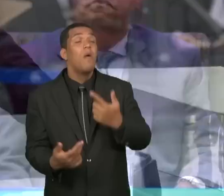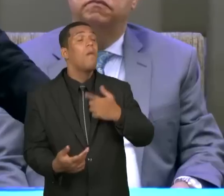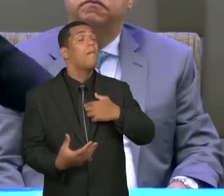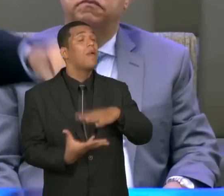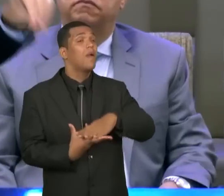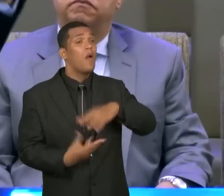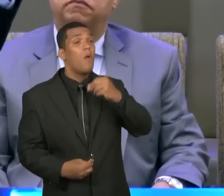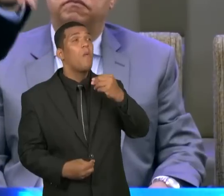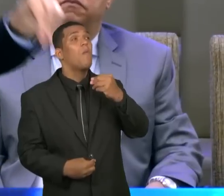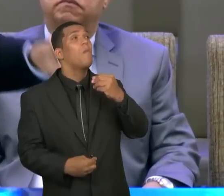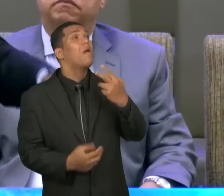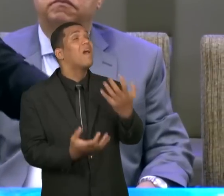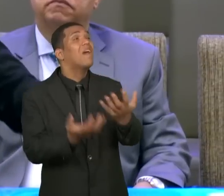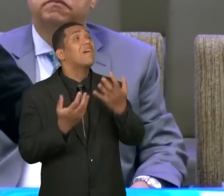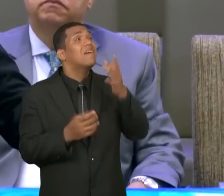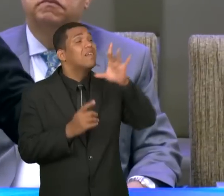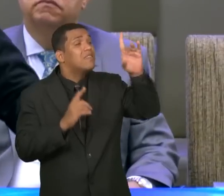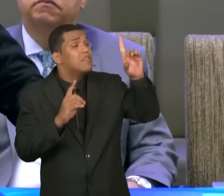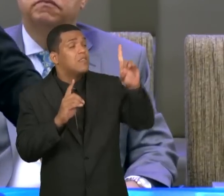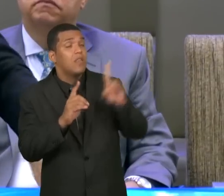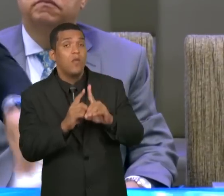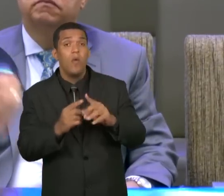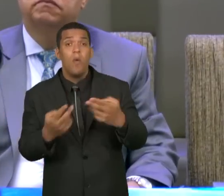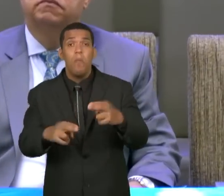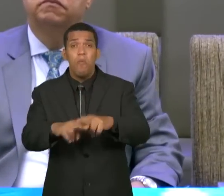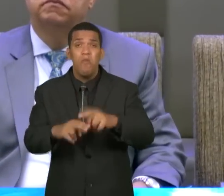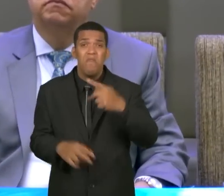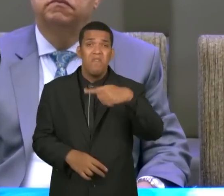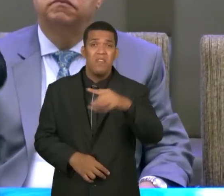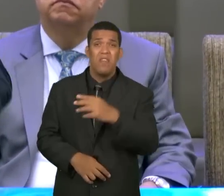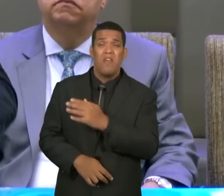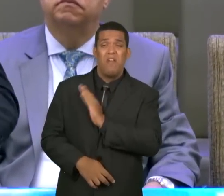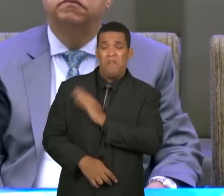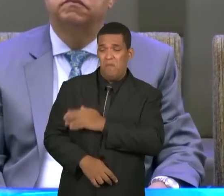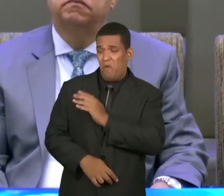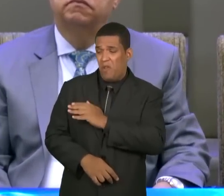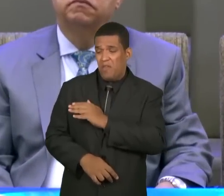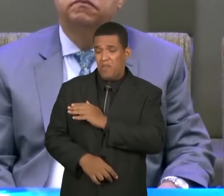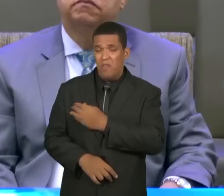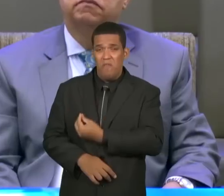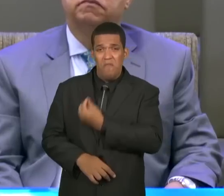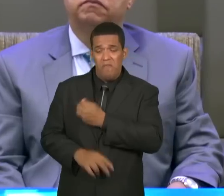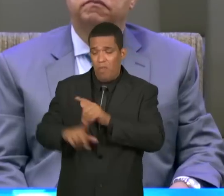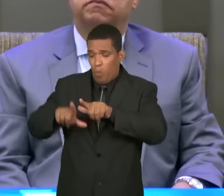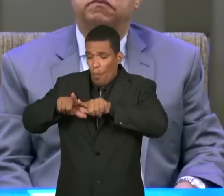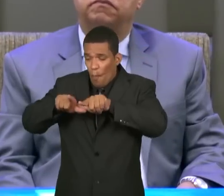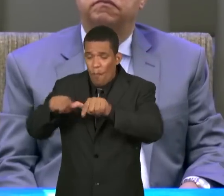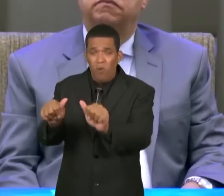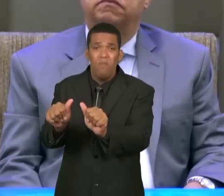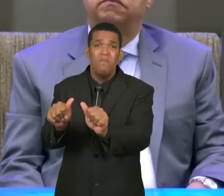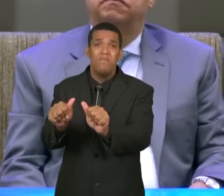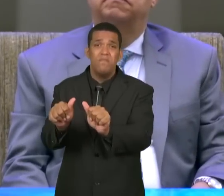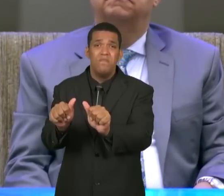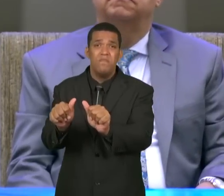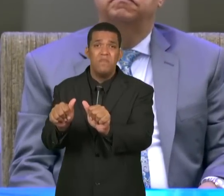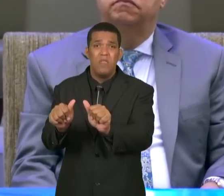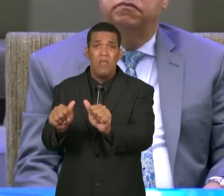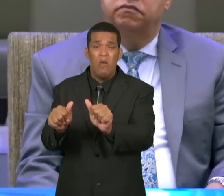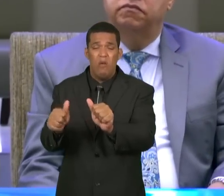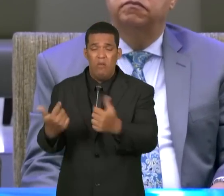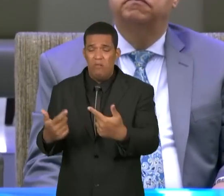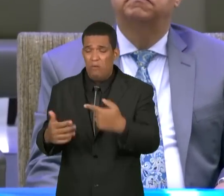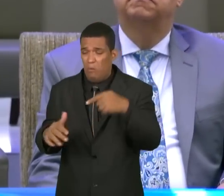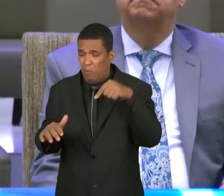por isso que você não se sente pleno É por isso que você não se sente completo porque há um vazio há uma